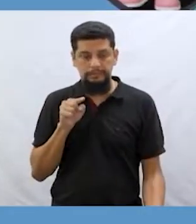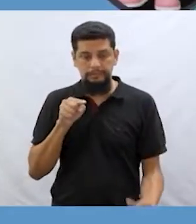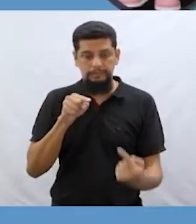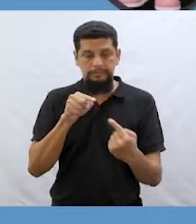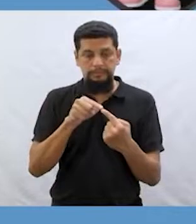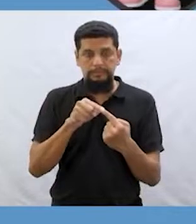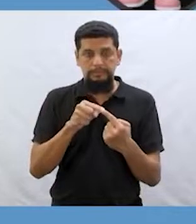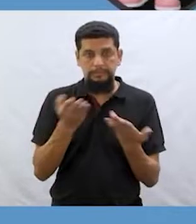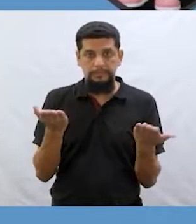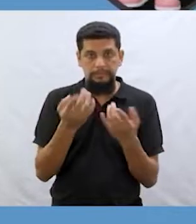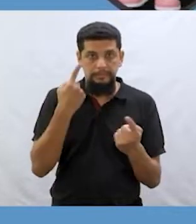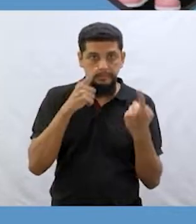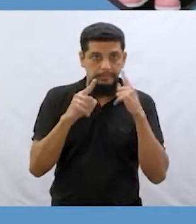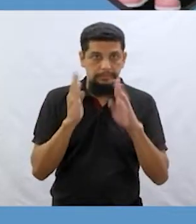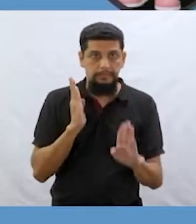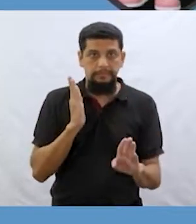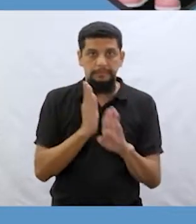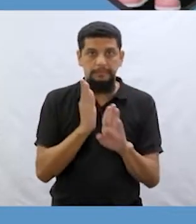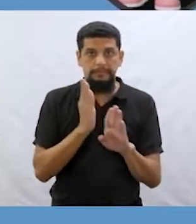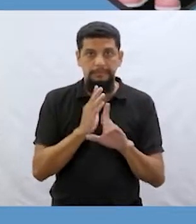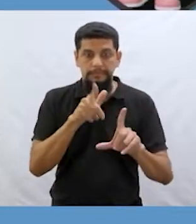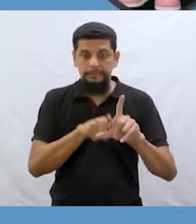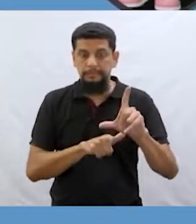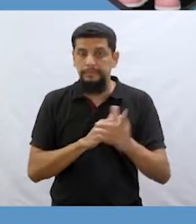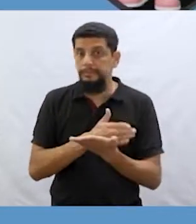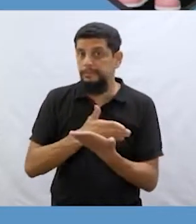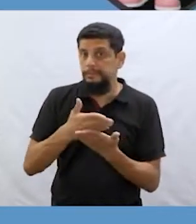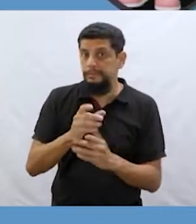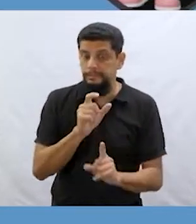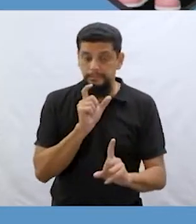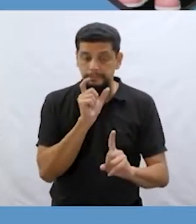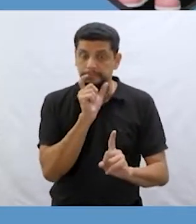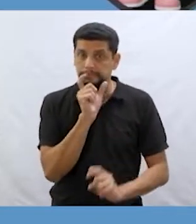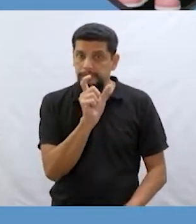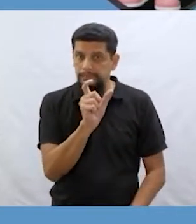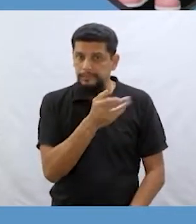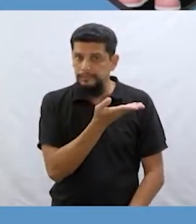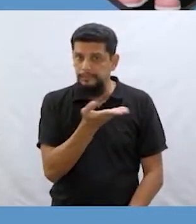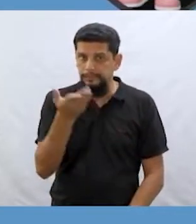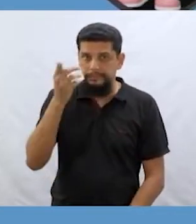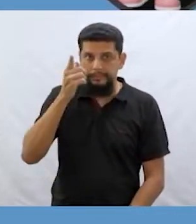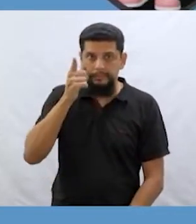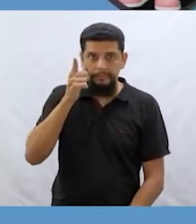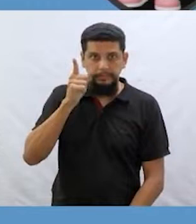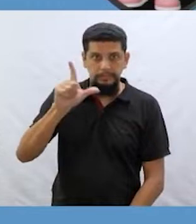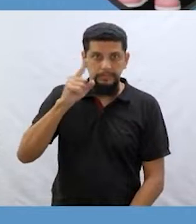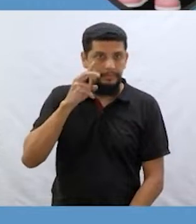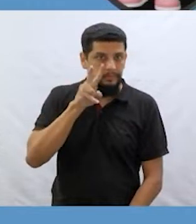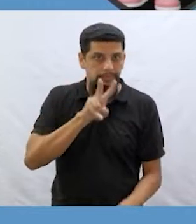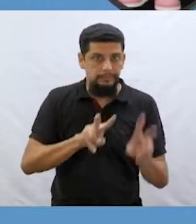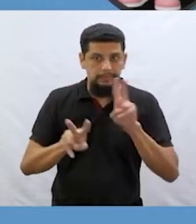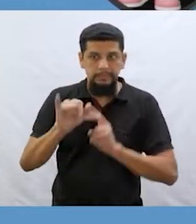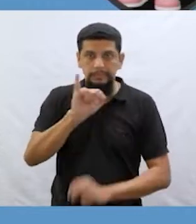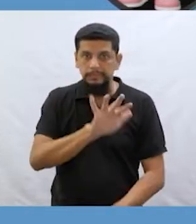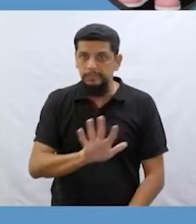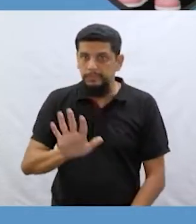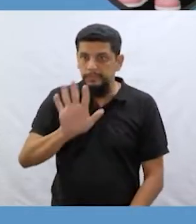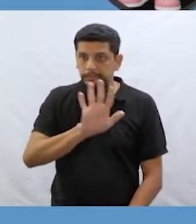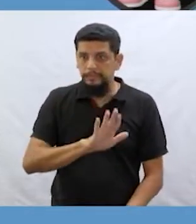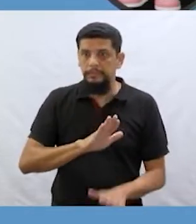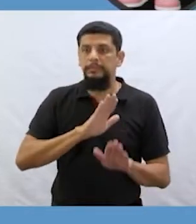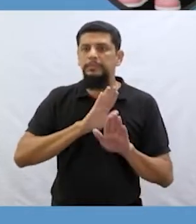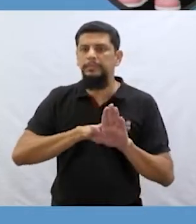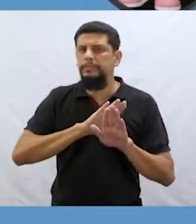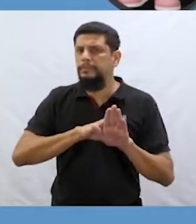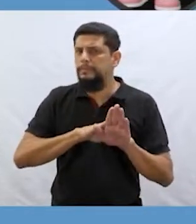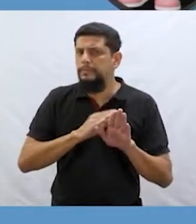O objetivo da gente agora é descobrir a letra inicial dessa palavra. Vocês conseguem ver um pedacinho da figura que